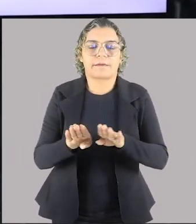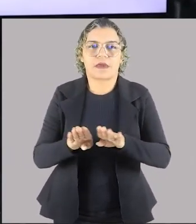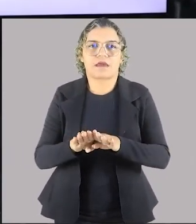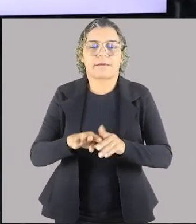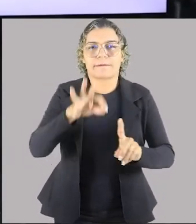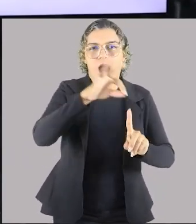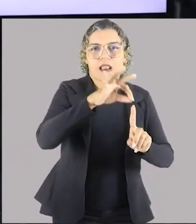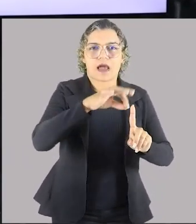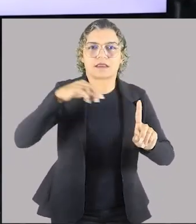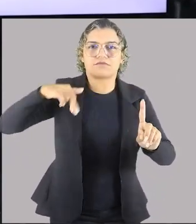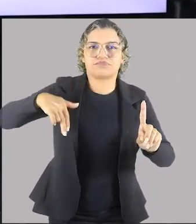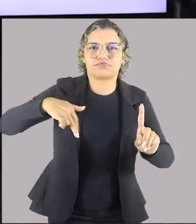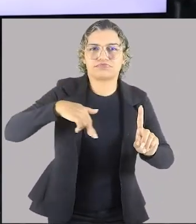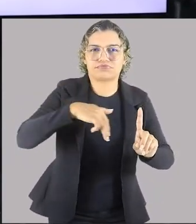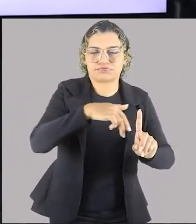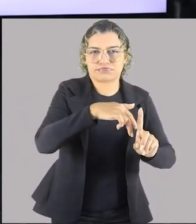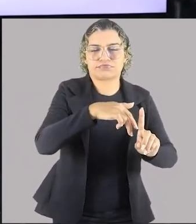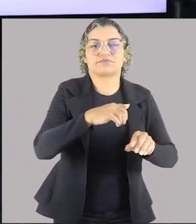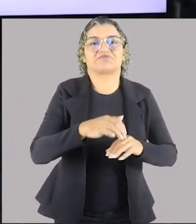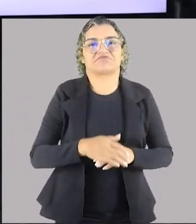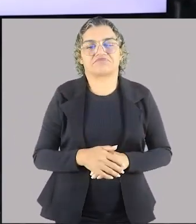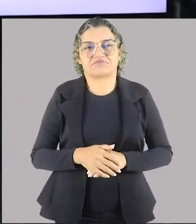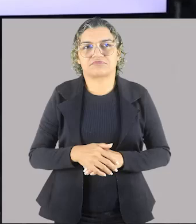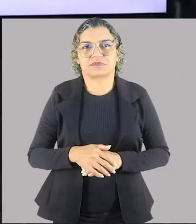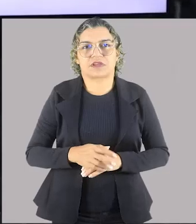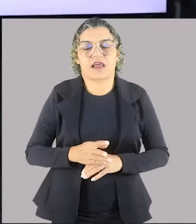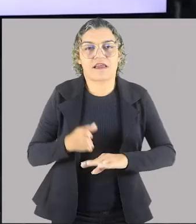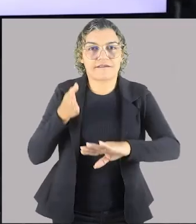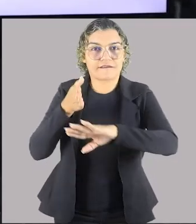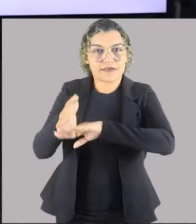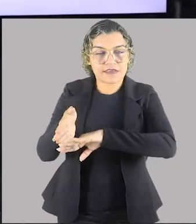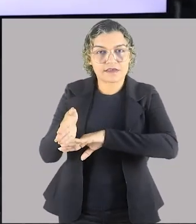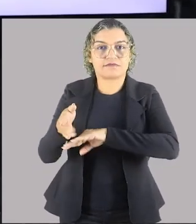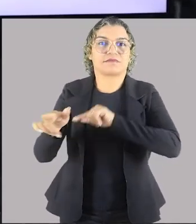parada, caminhar até o serviço, subir